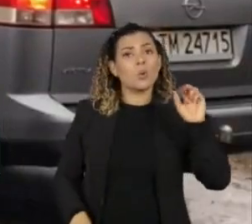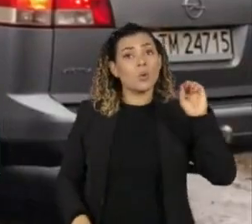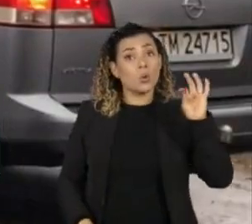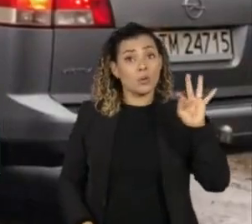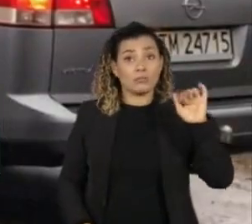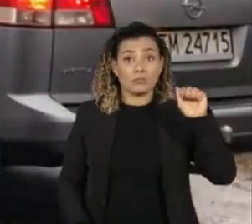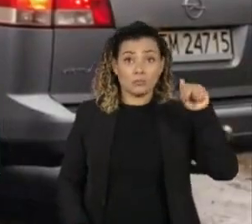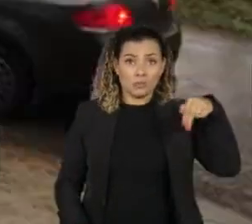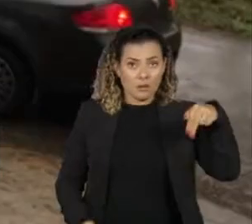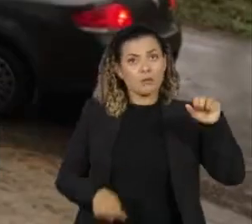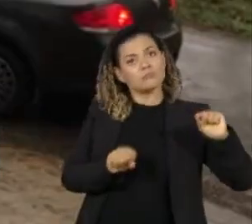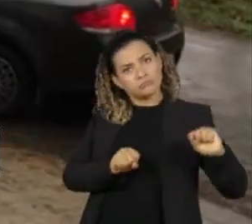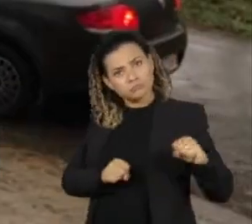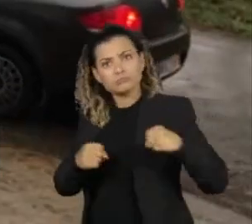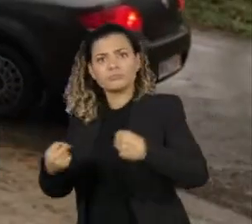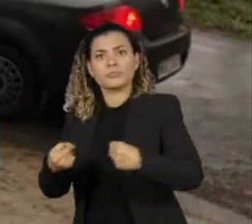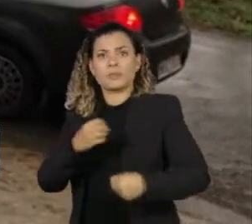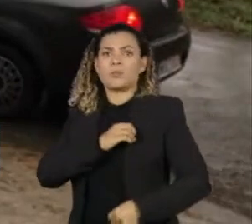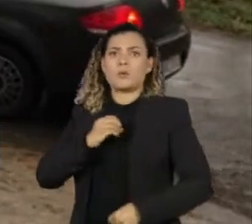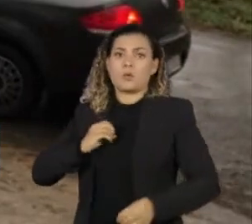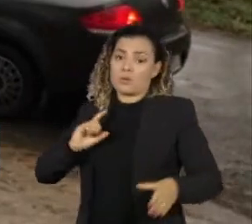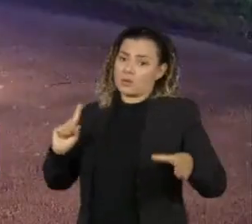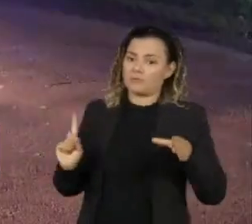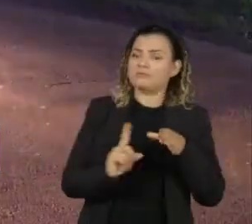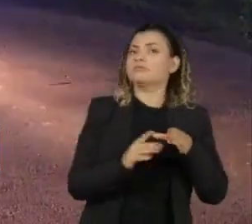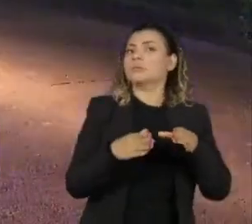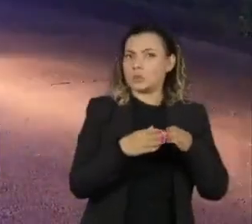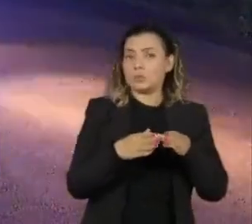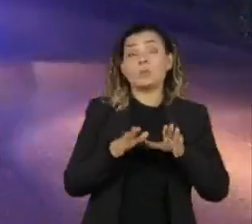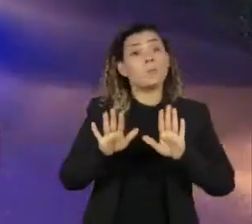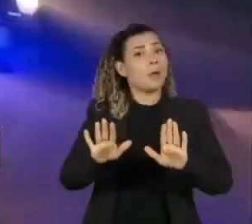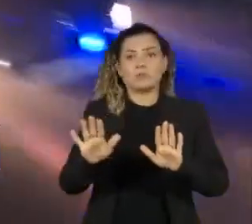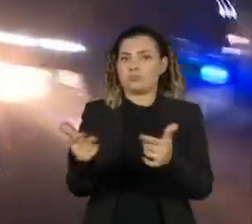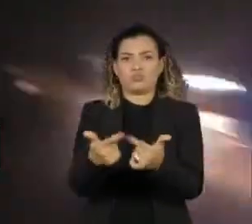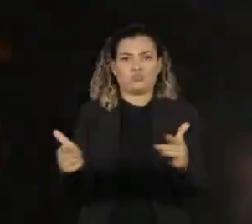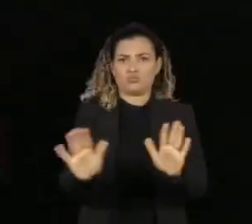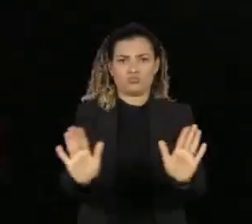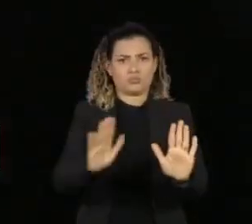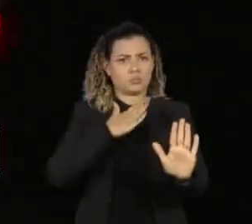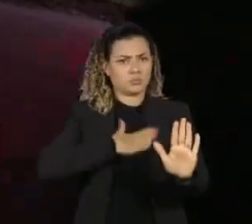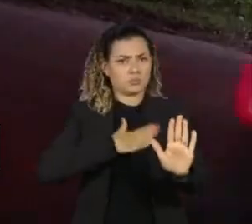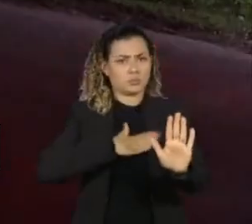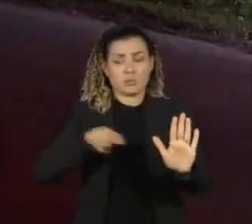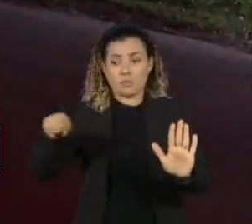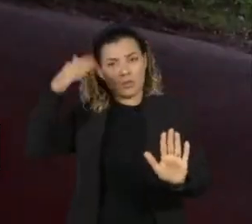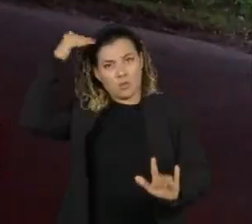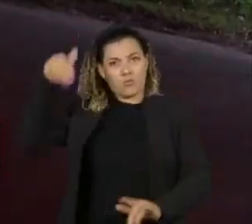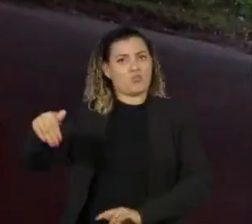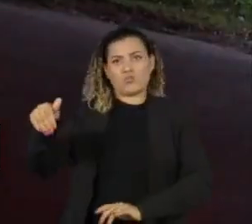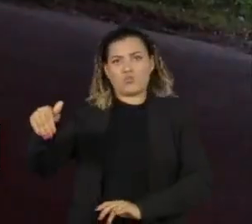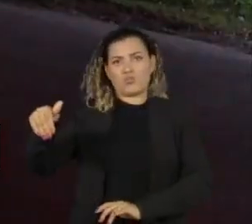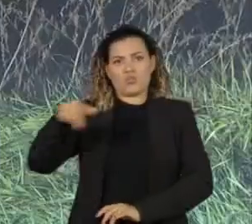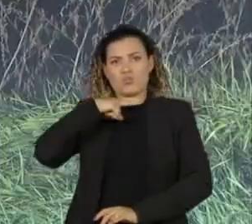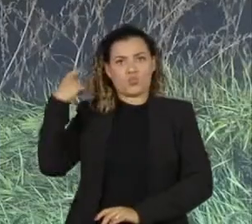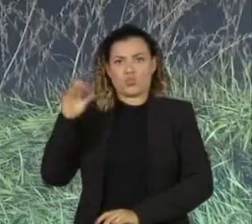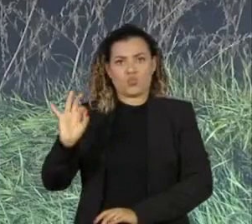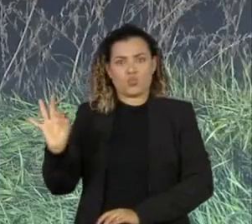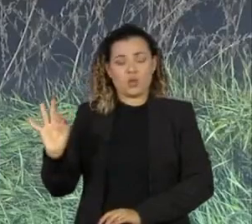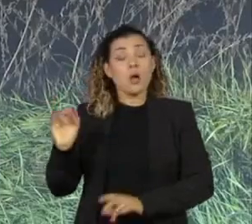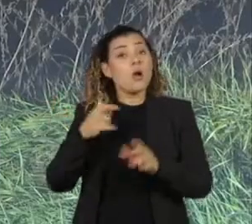e defender a Polônia que é membro da organização a carta da otan determina que qualquer país do grupo